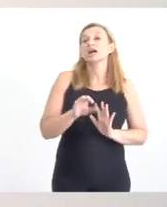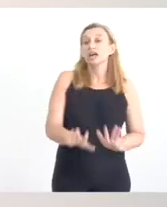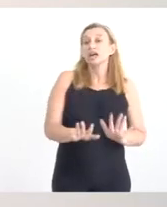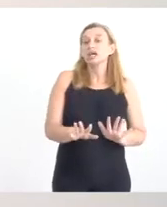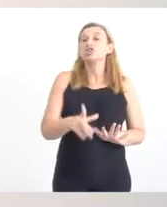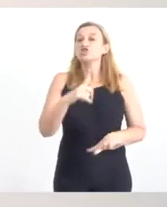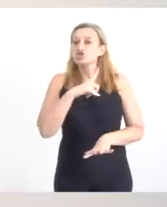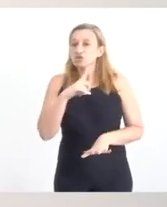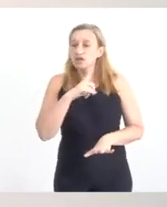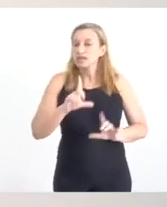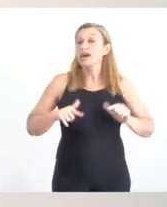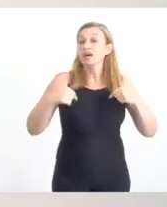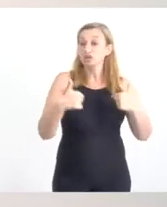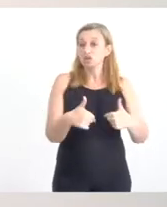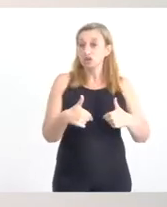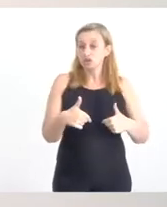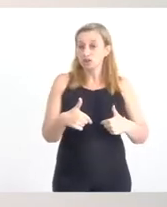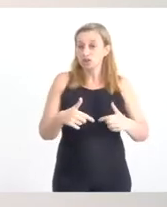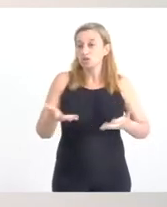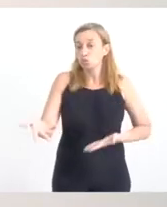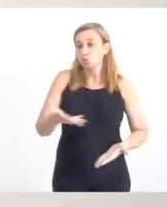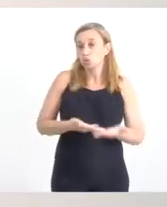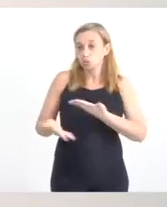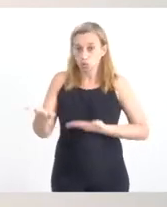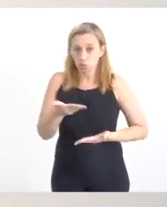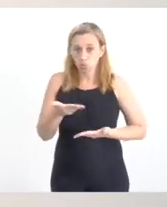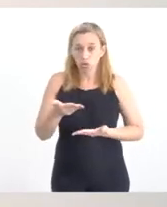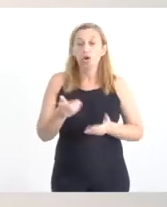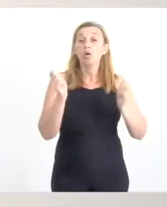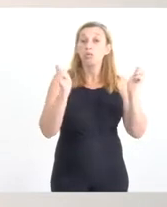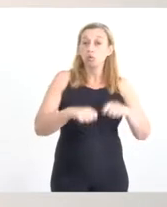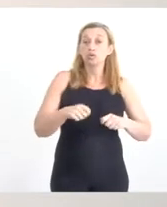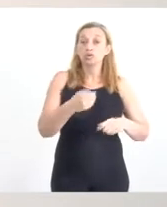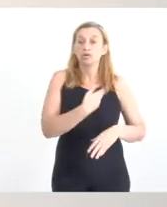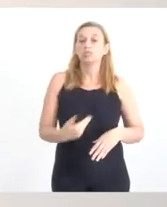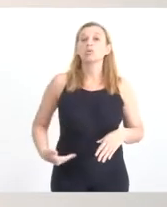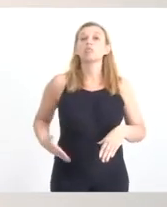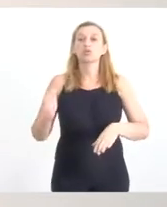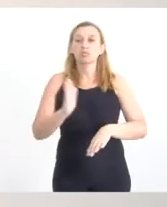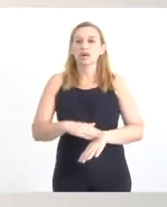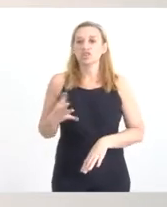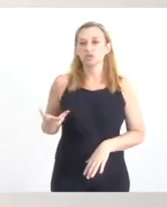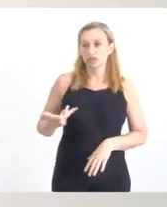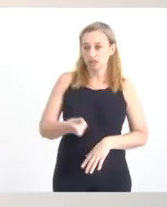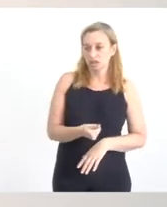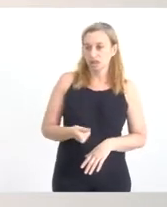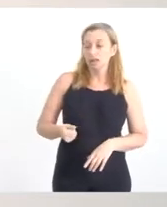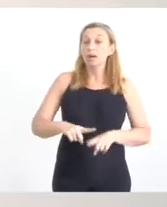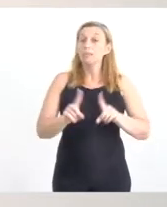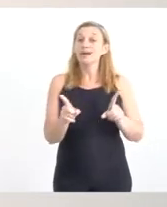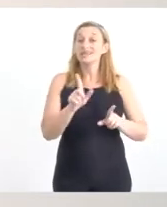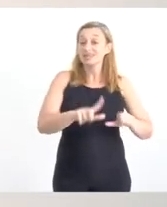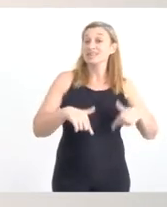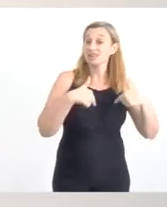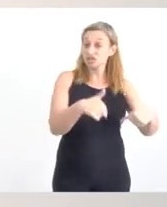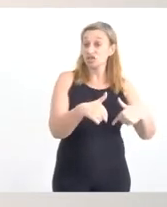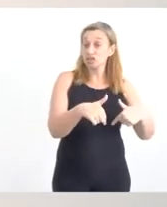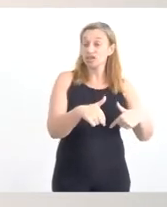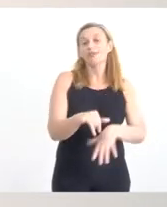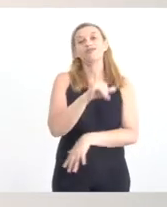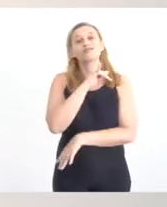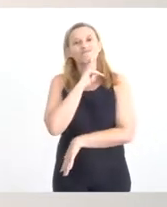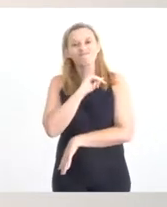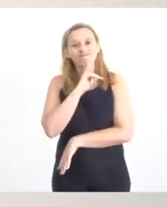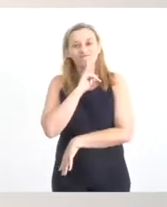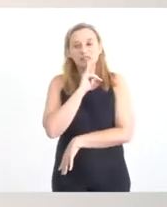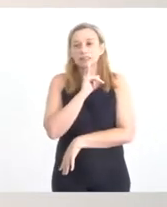gente tivesse ações colaborativas com poder público mais eficazes mas essas ações